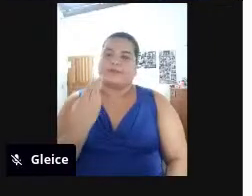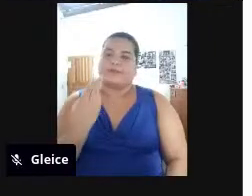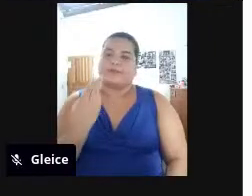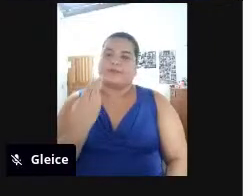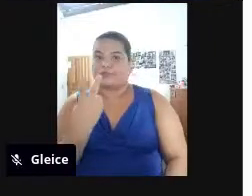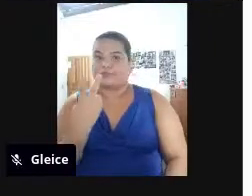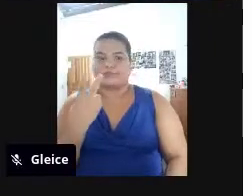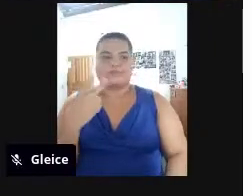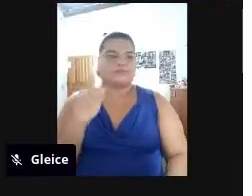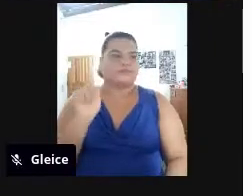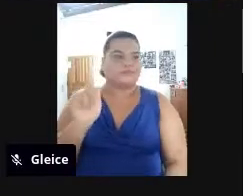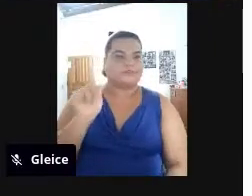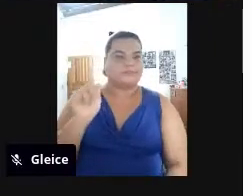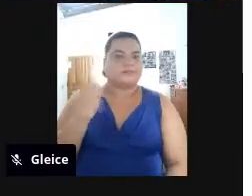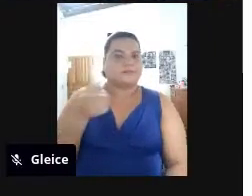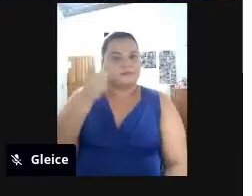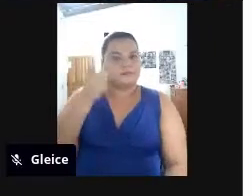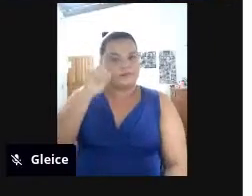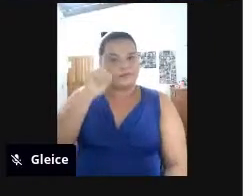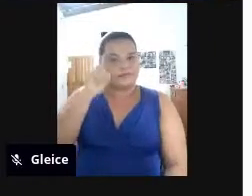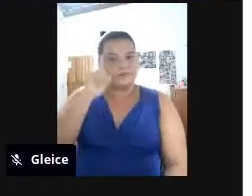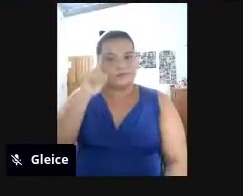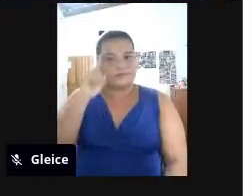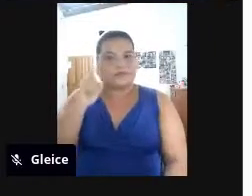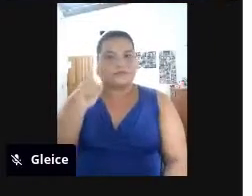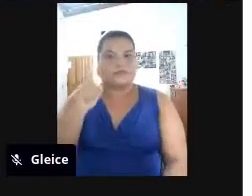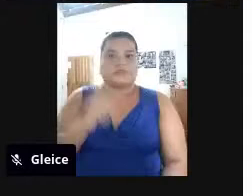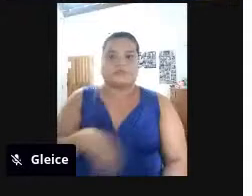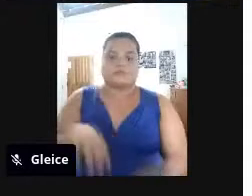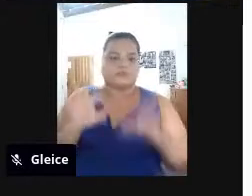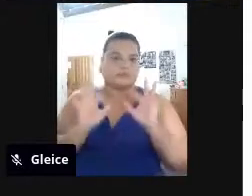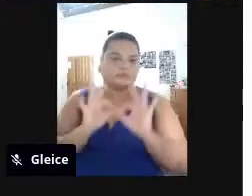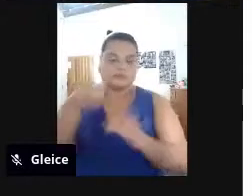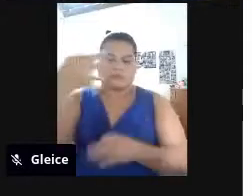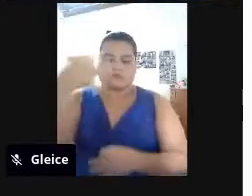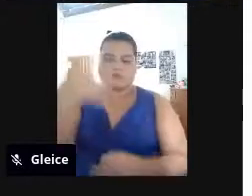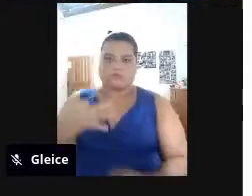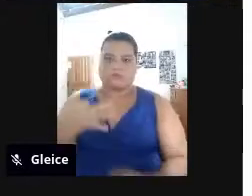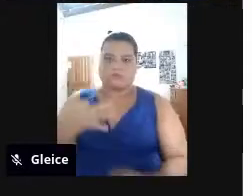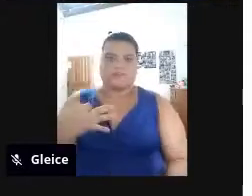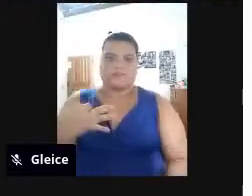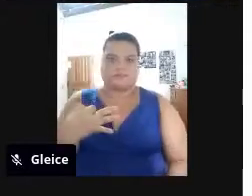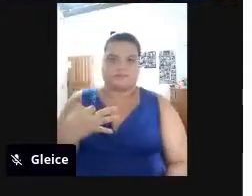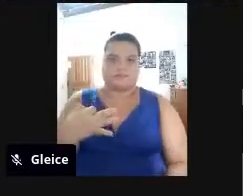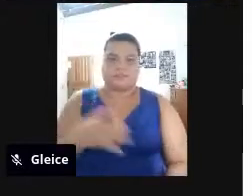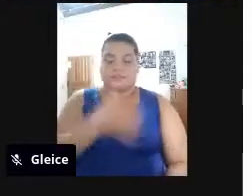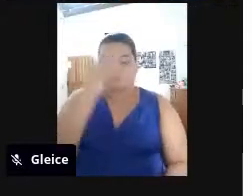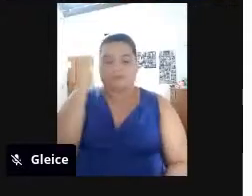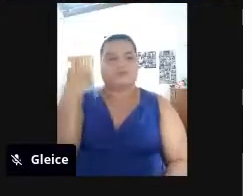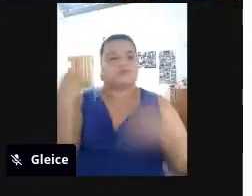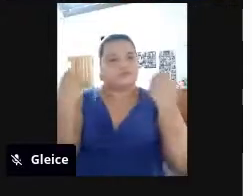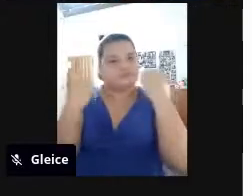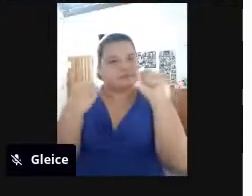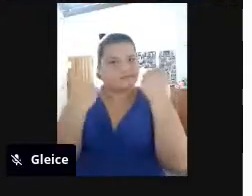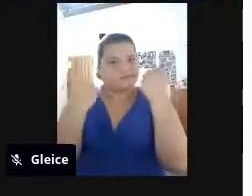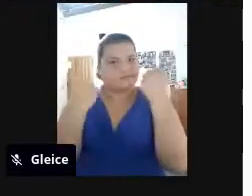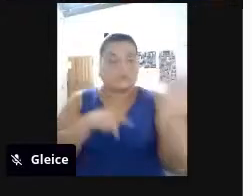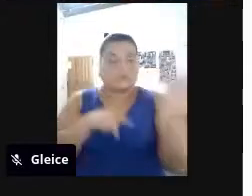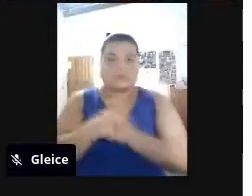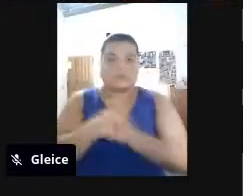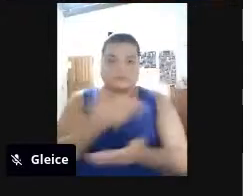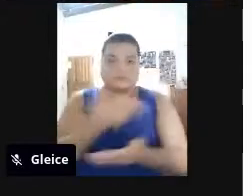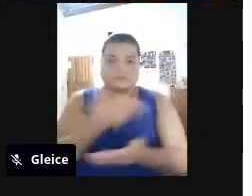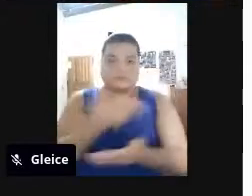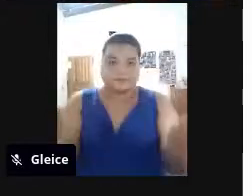dia, que isso é suficiente para a maioria dos indivíduos em exercício físico. Mas aí eu pergunto para vocês, bom, então eu